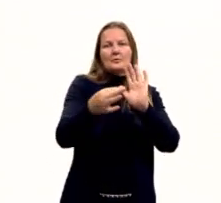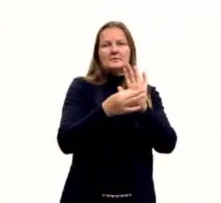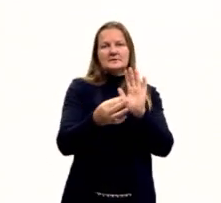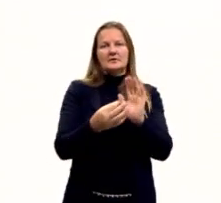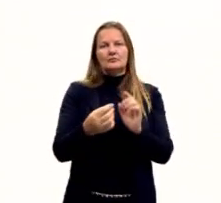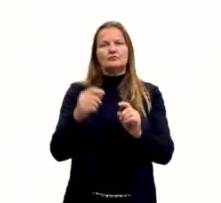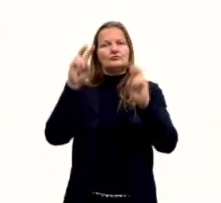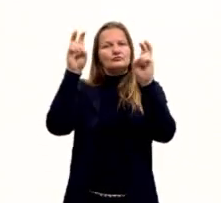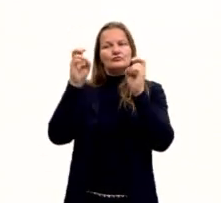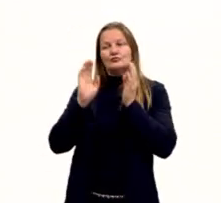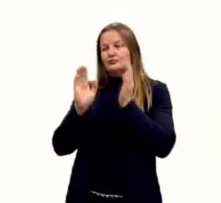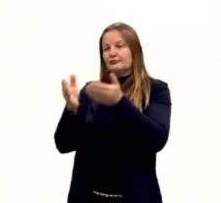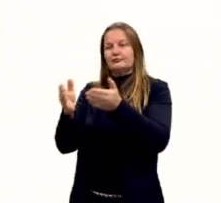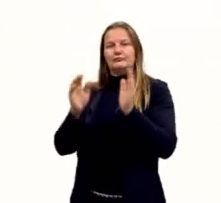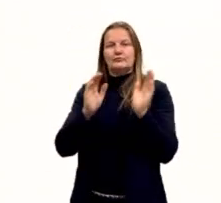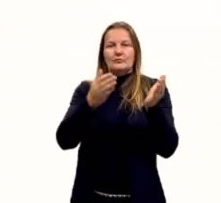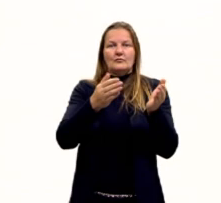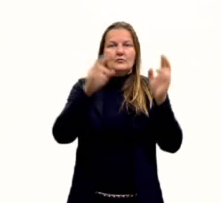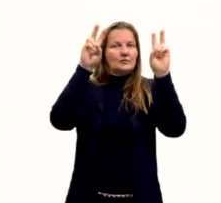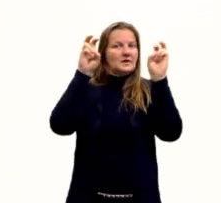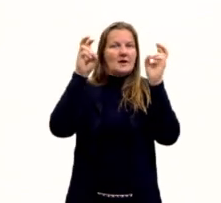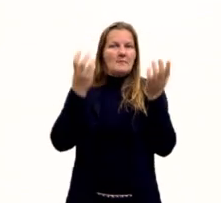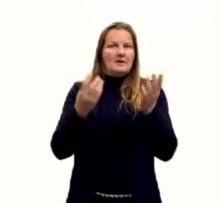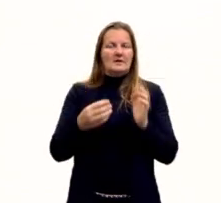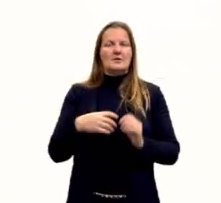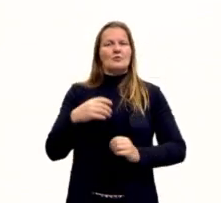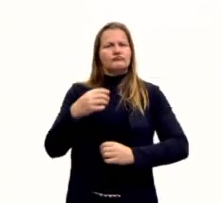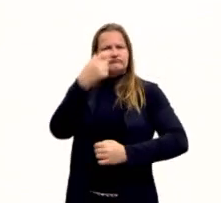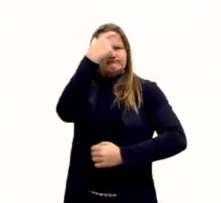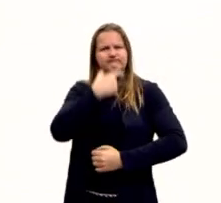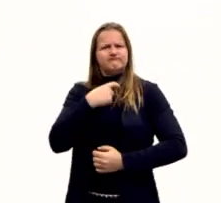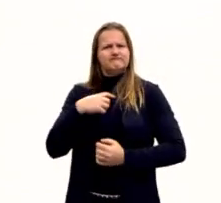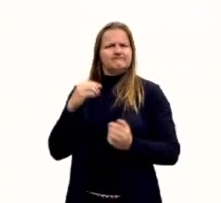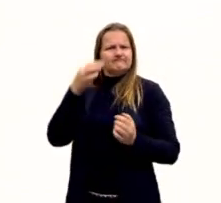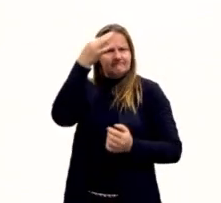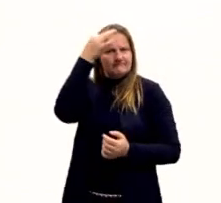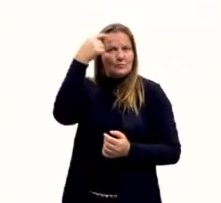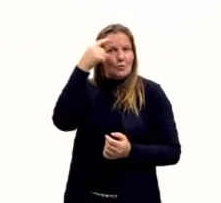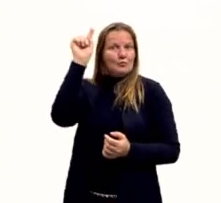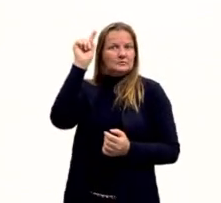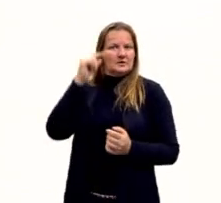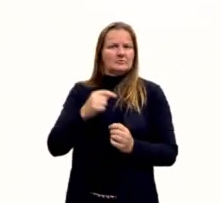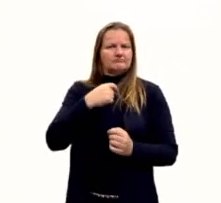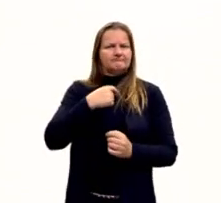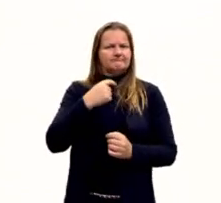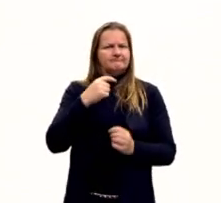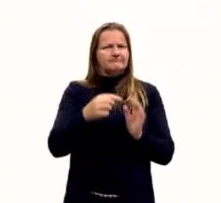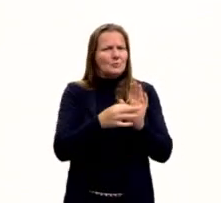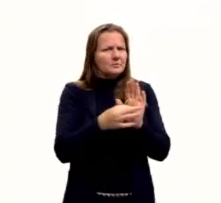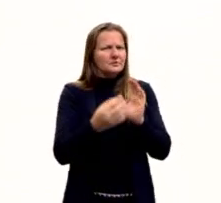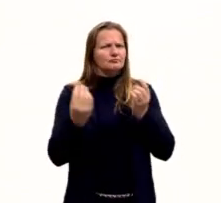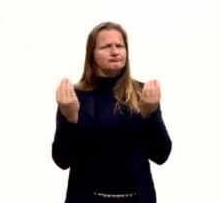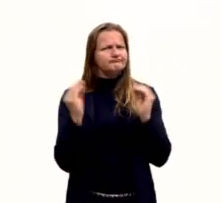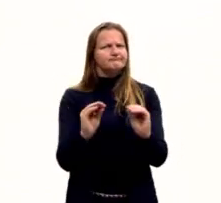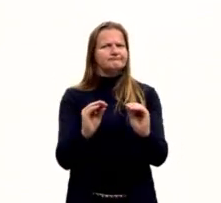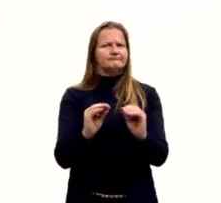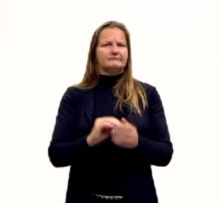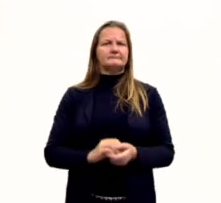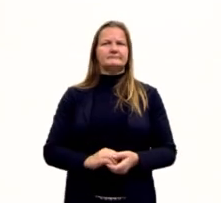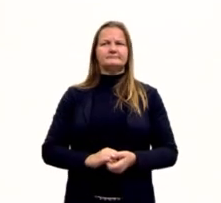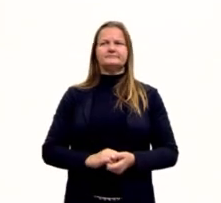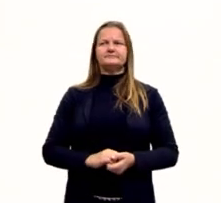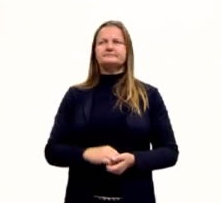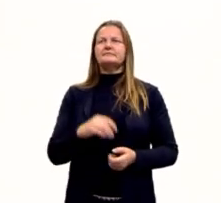sobre um determinado assunto eu estou me posicionando sobre um assunto e aqui um até